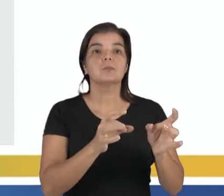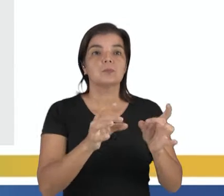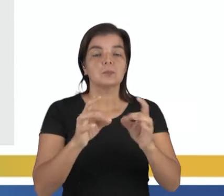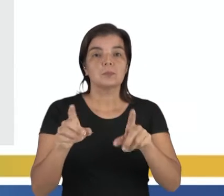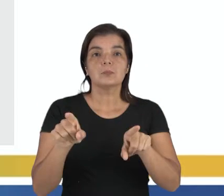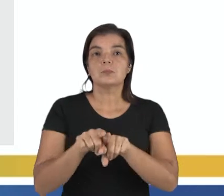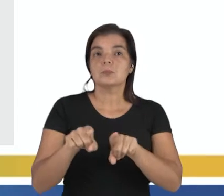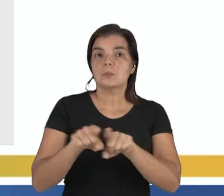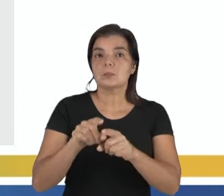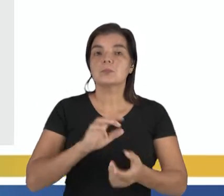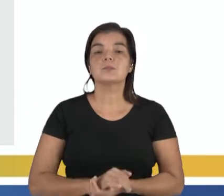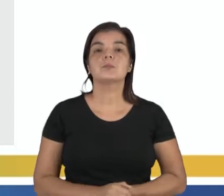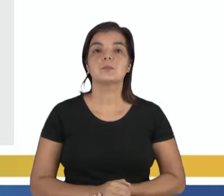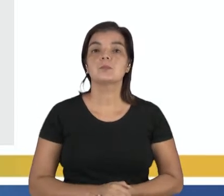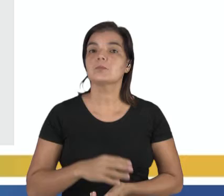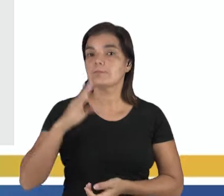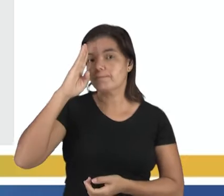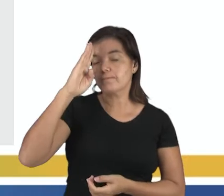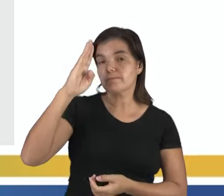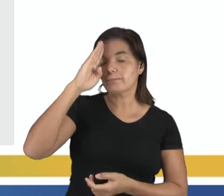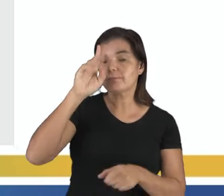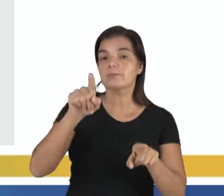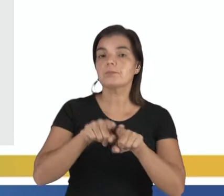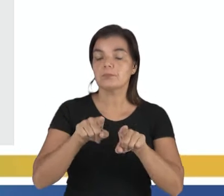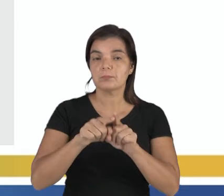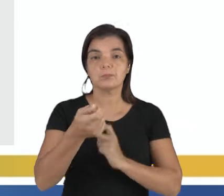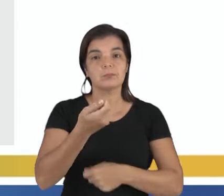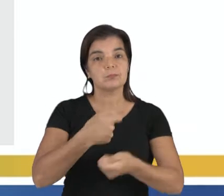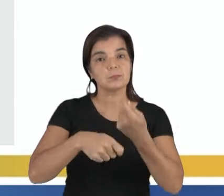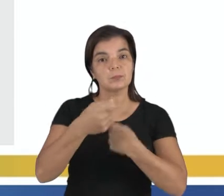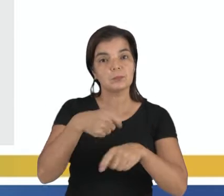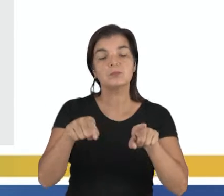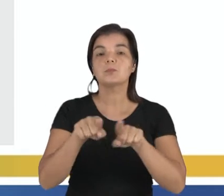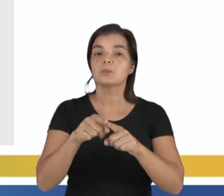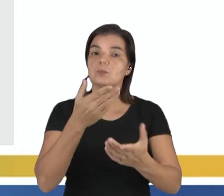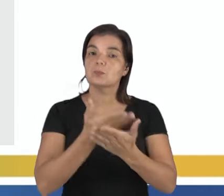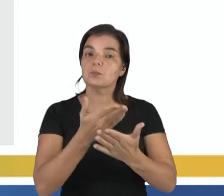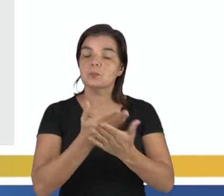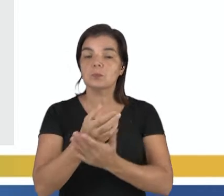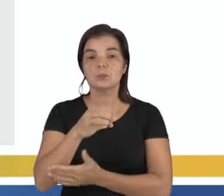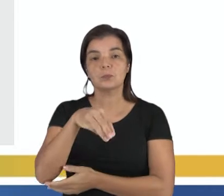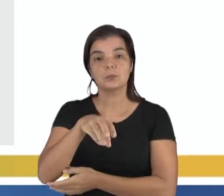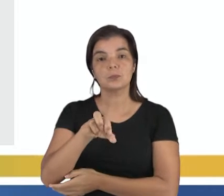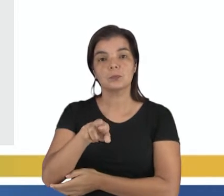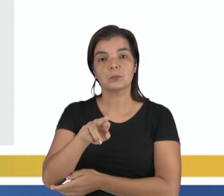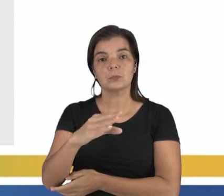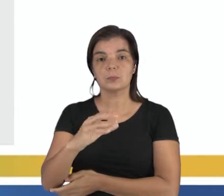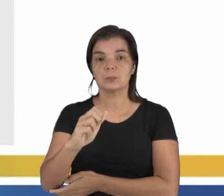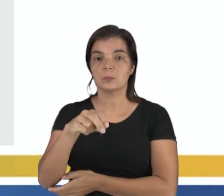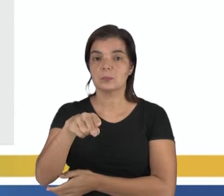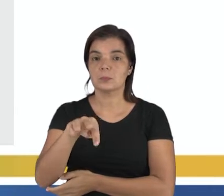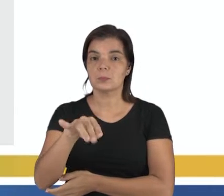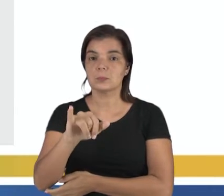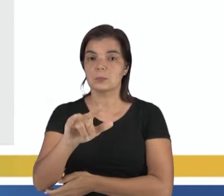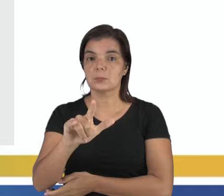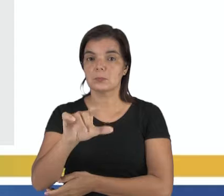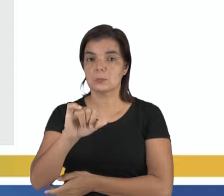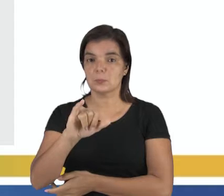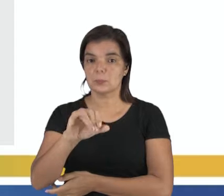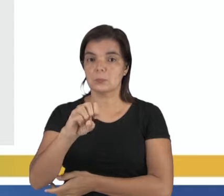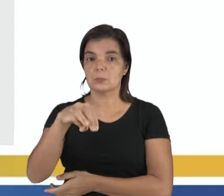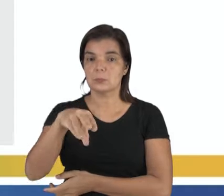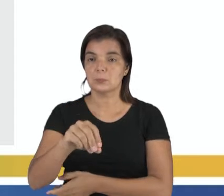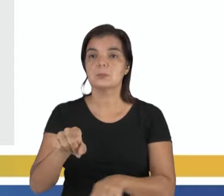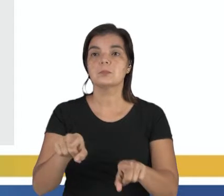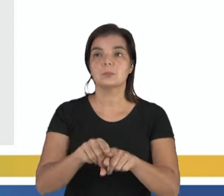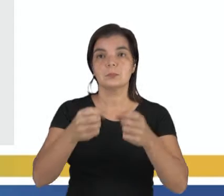e o comércio como, então, o principal motor aí da economia. A gente vai ter o mercantilismo. Então, essas características, elas vão,